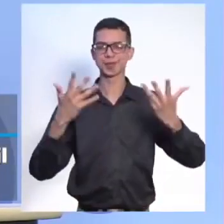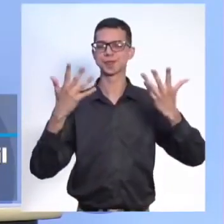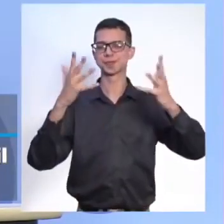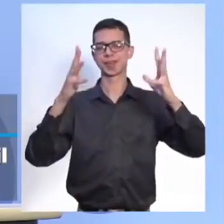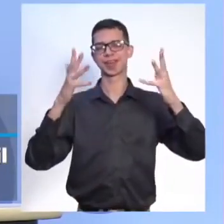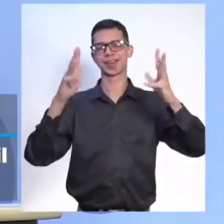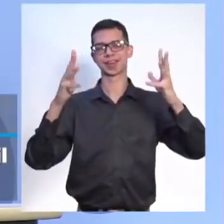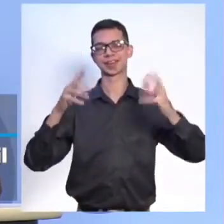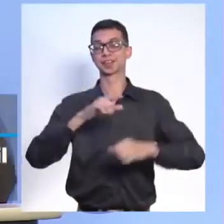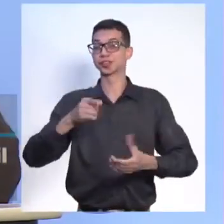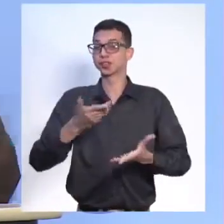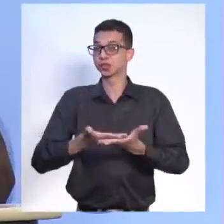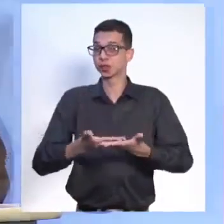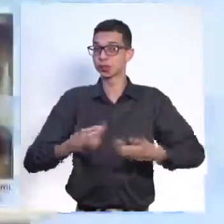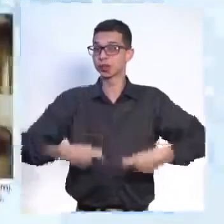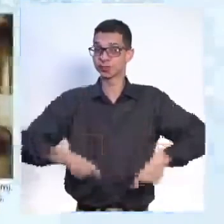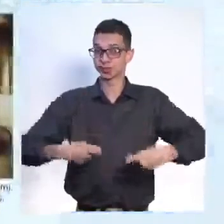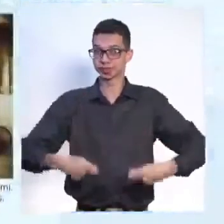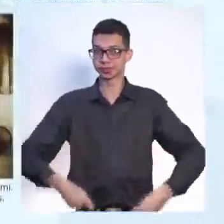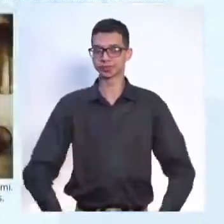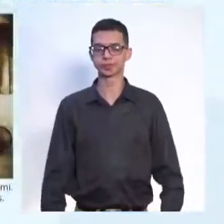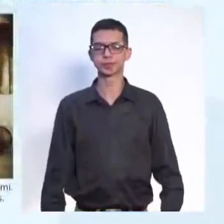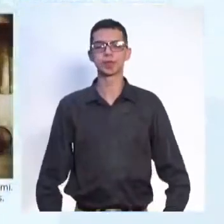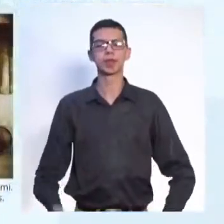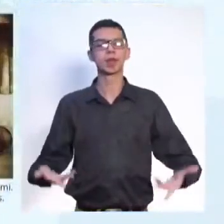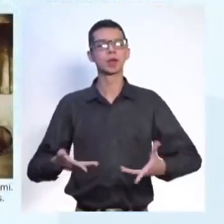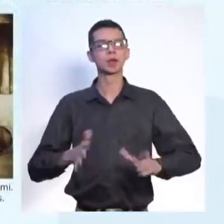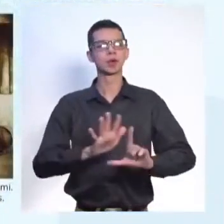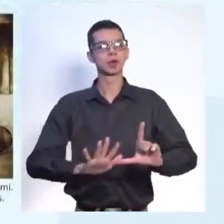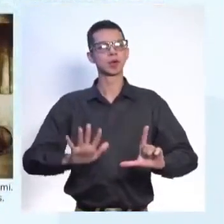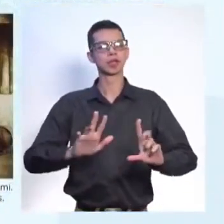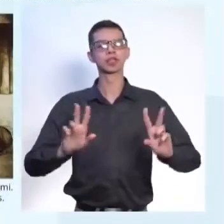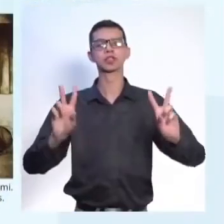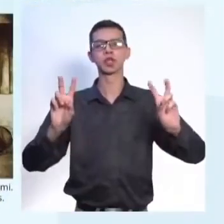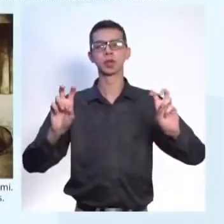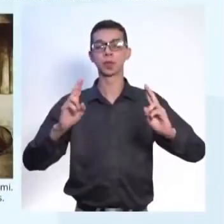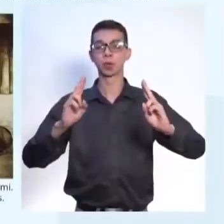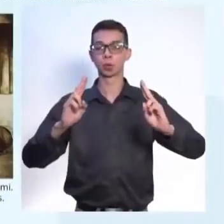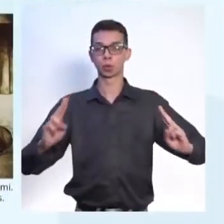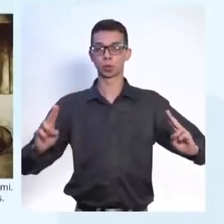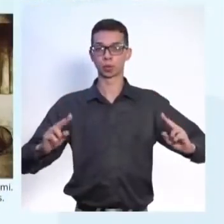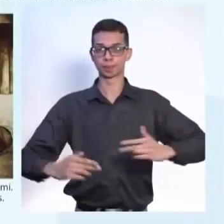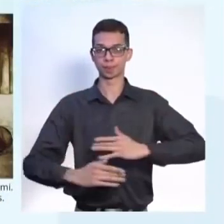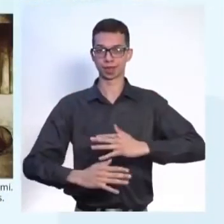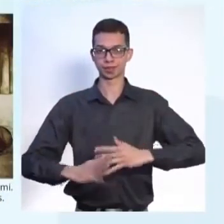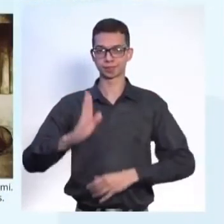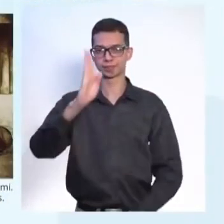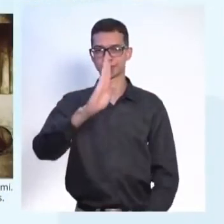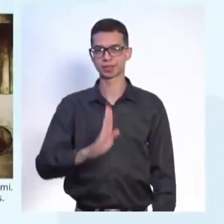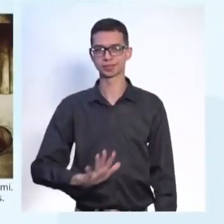de tela e vamos ver aí essa questão da urbanização no Brasil com o processo de